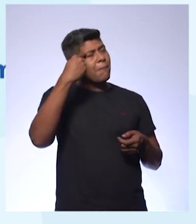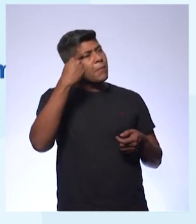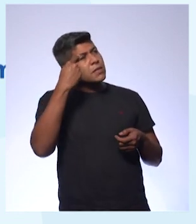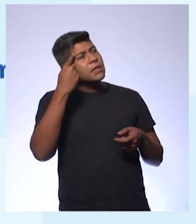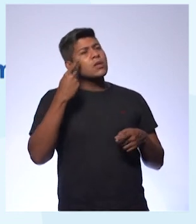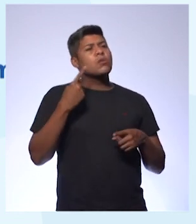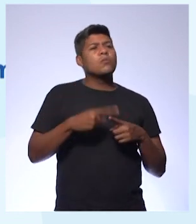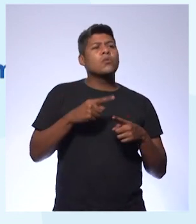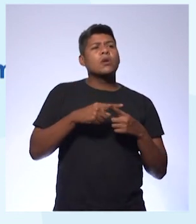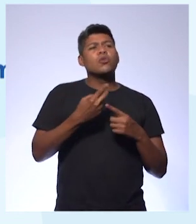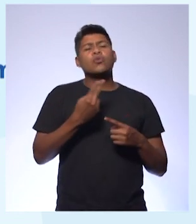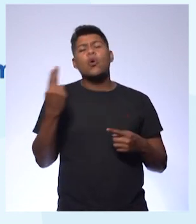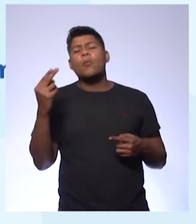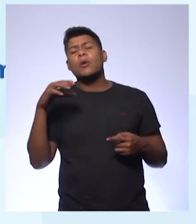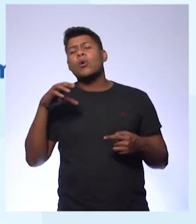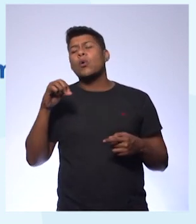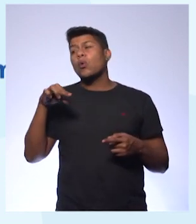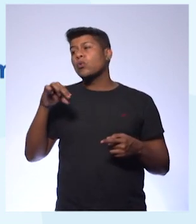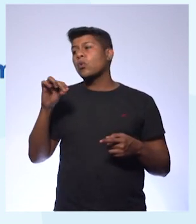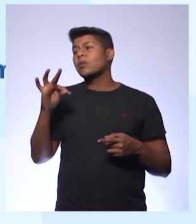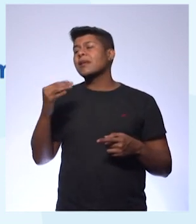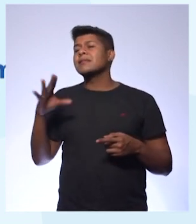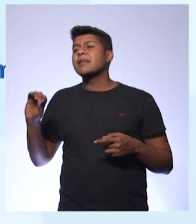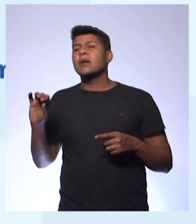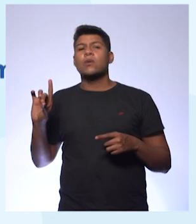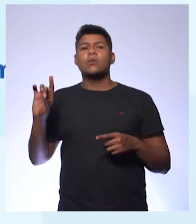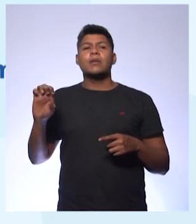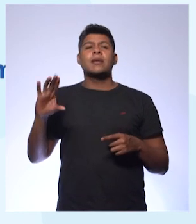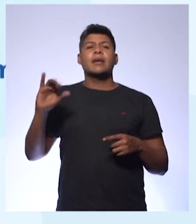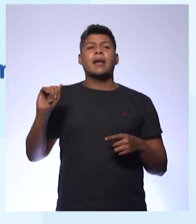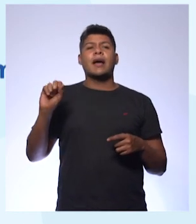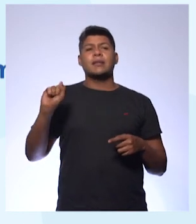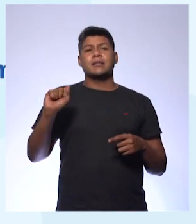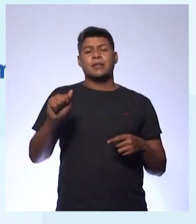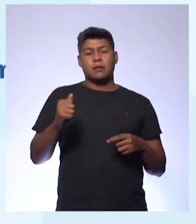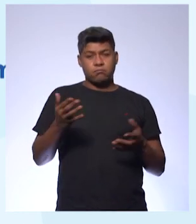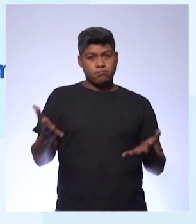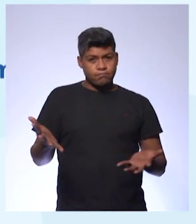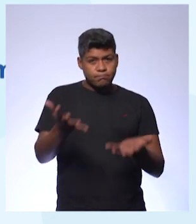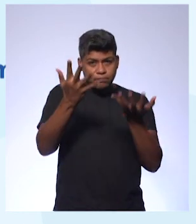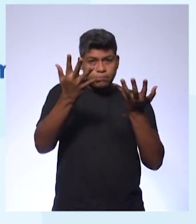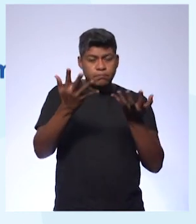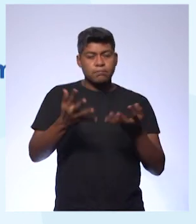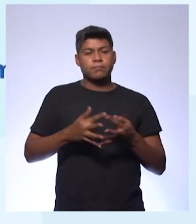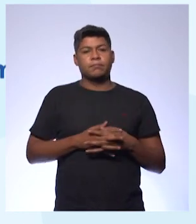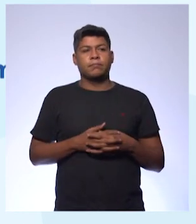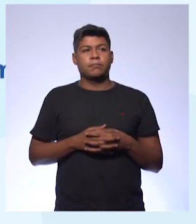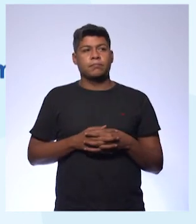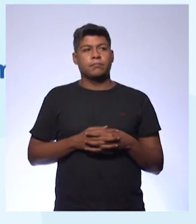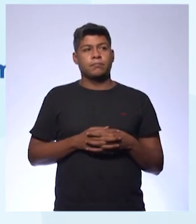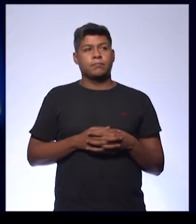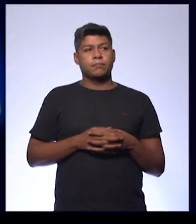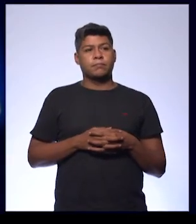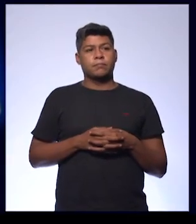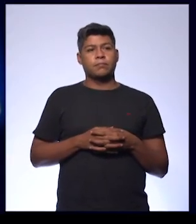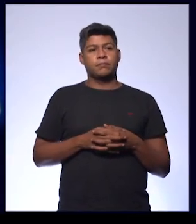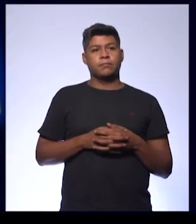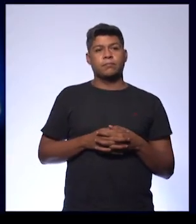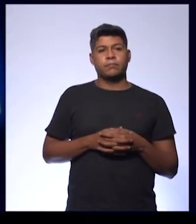por que se chama Conotação de Casa. Dá o play, por favor, produção.